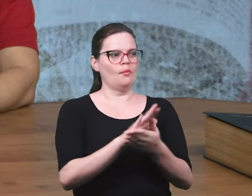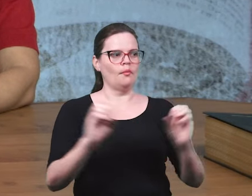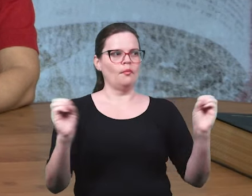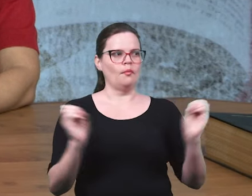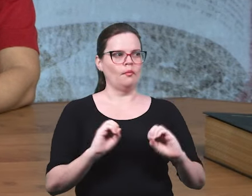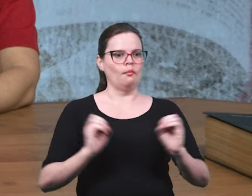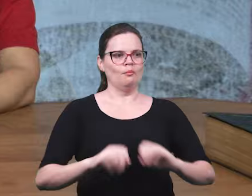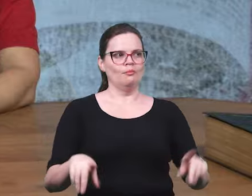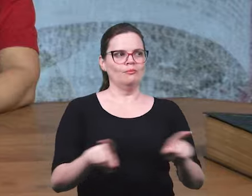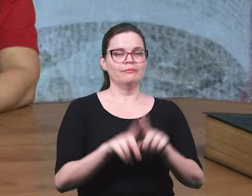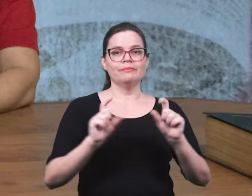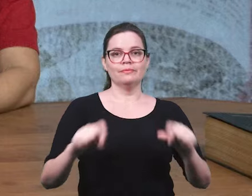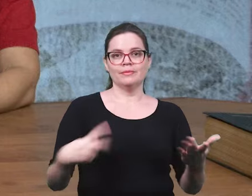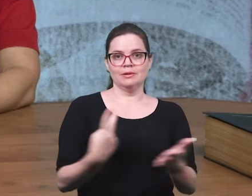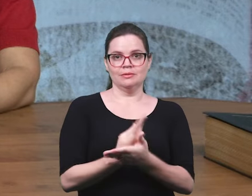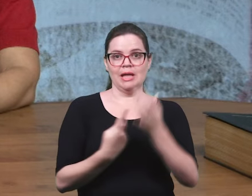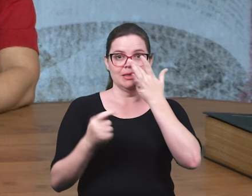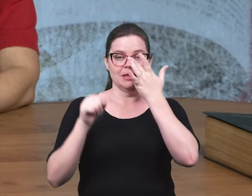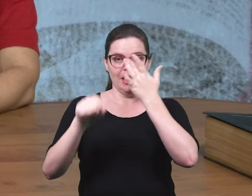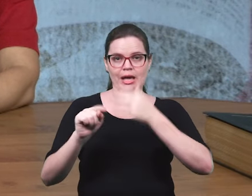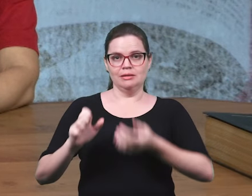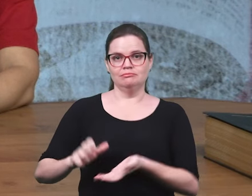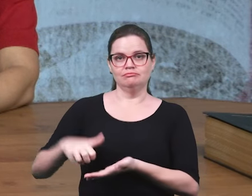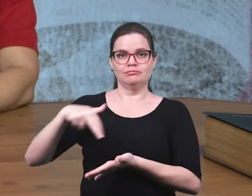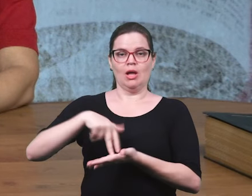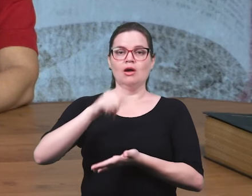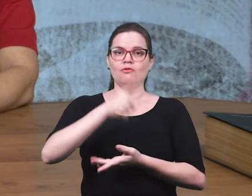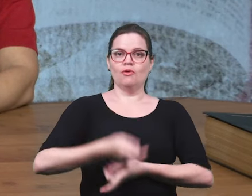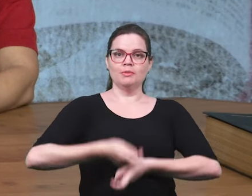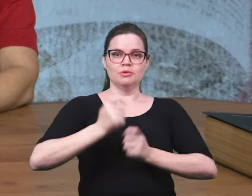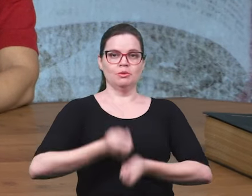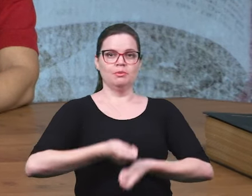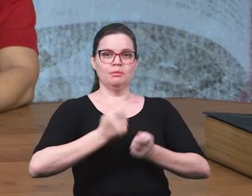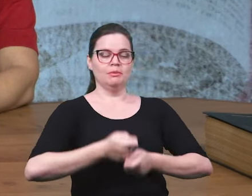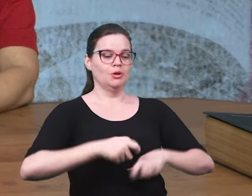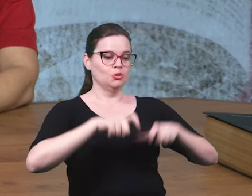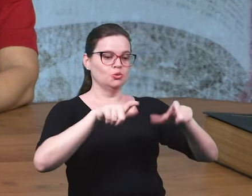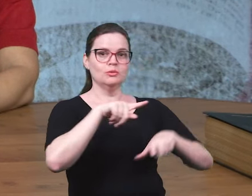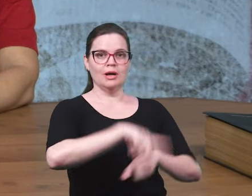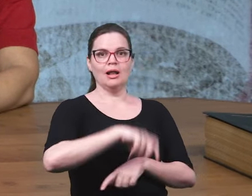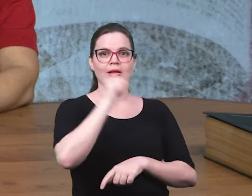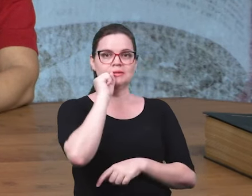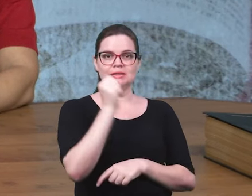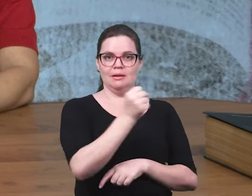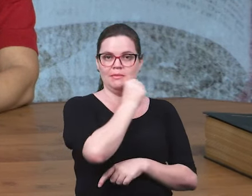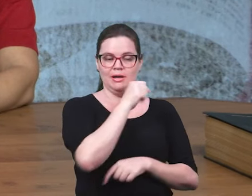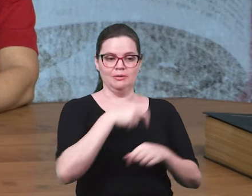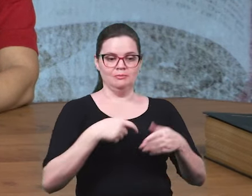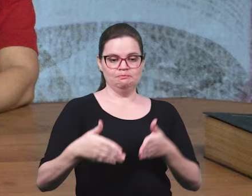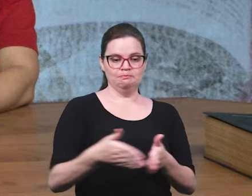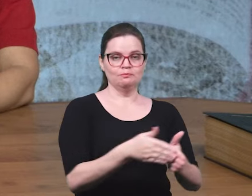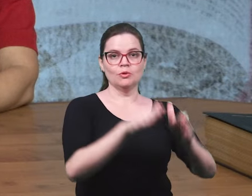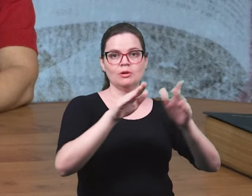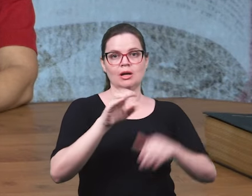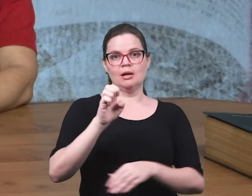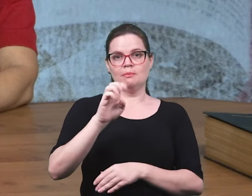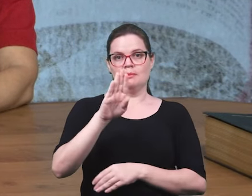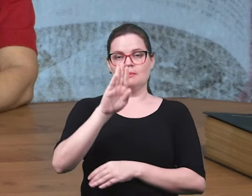se levantou e partiu e foi a Samaria, e estando no caminho em Bet-Equede